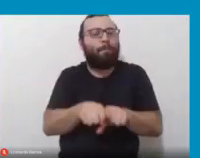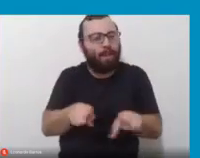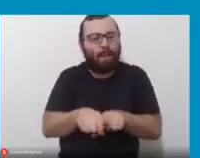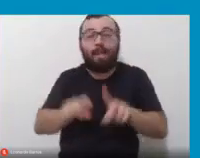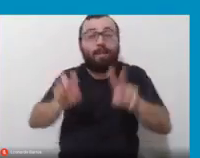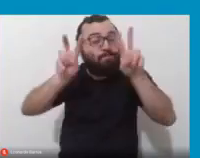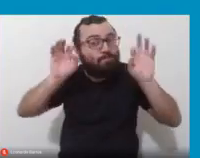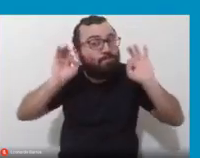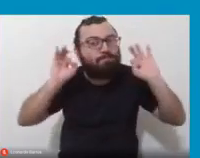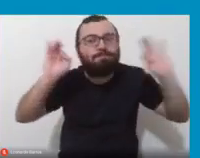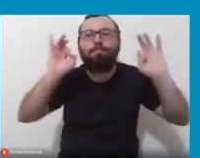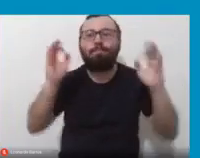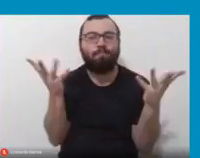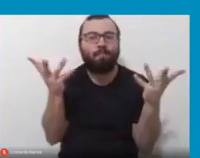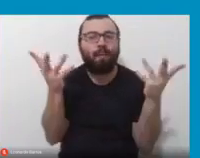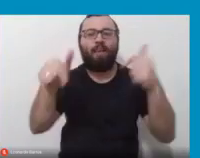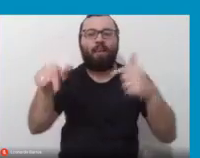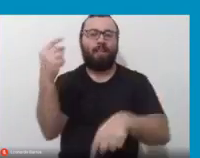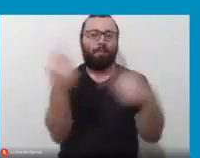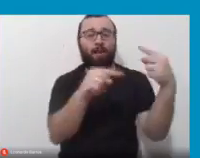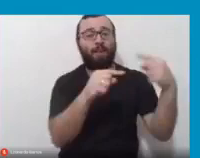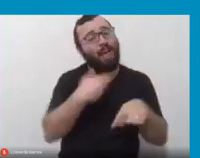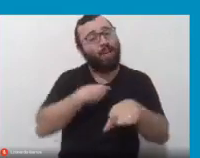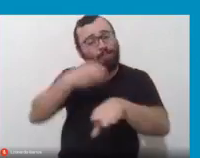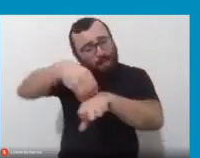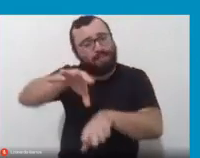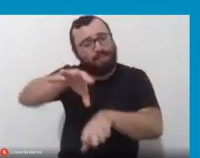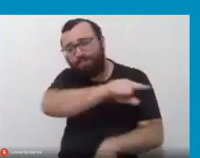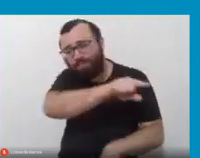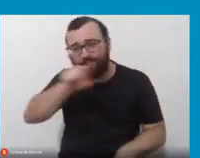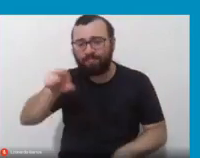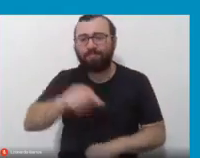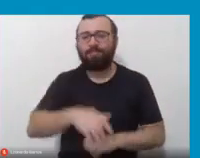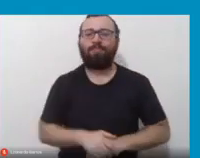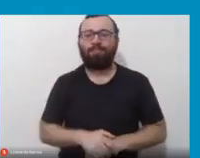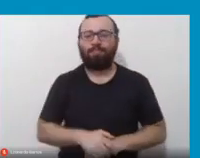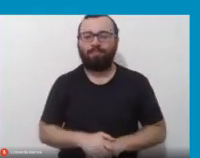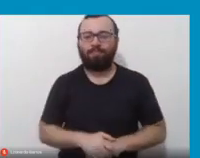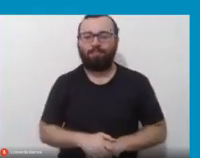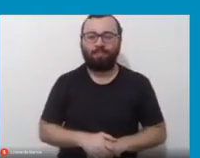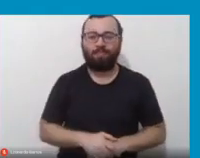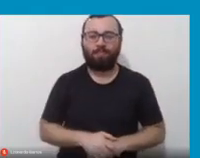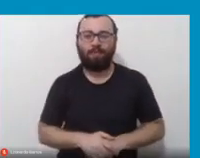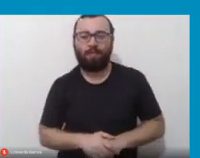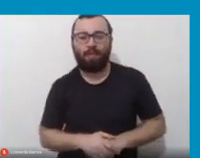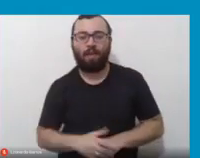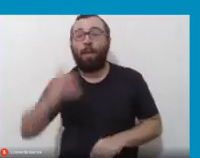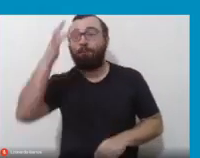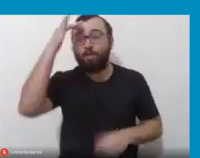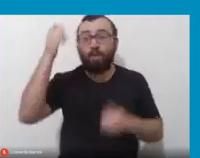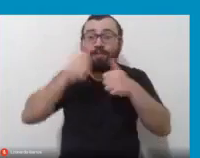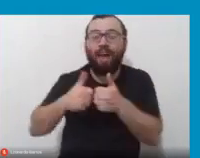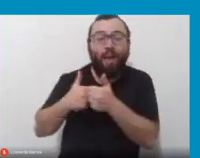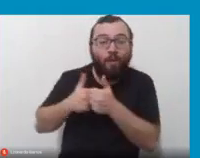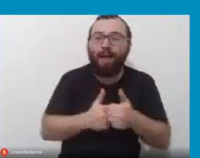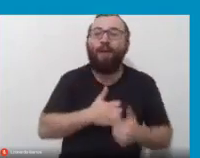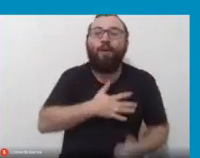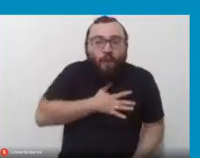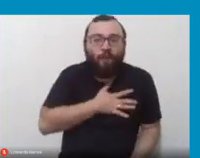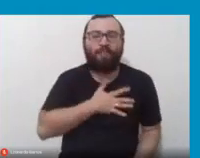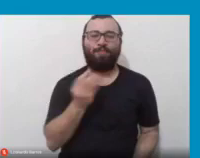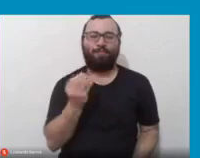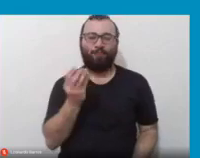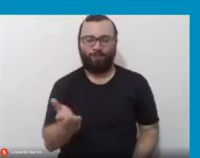debate. Então, eu queria transmitir isso a vocês, que os que estão nos acompanhando estão gostando muito.